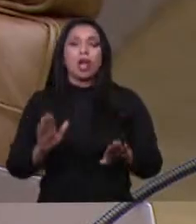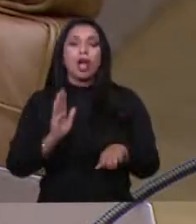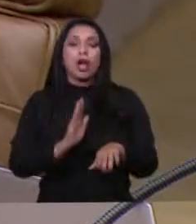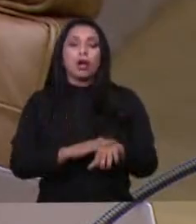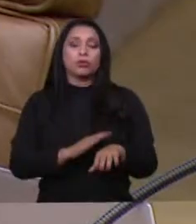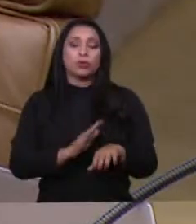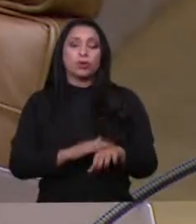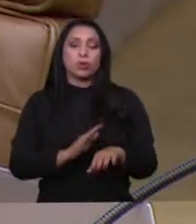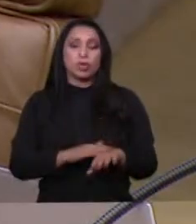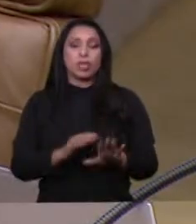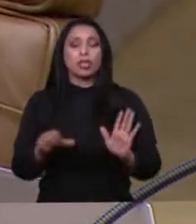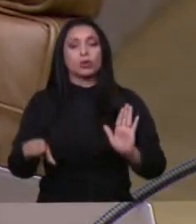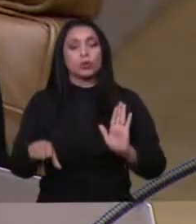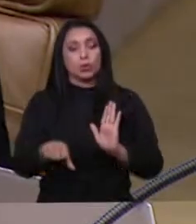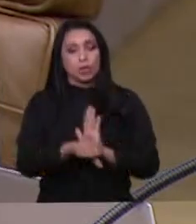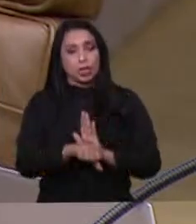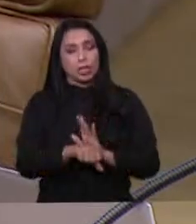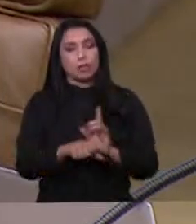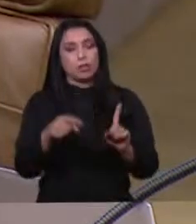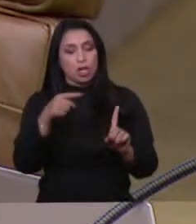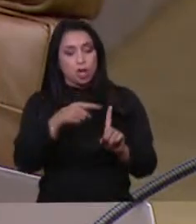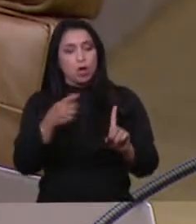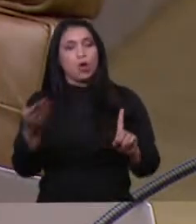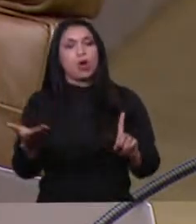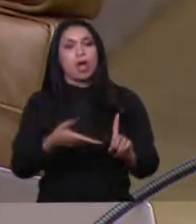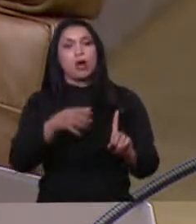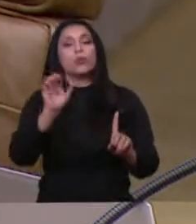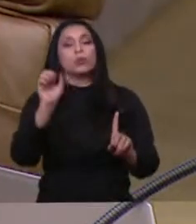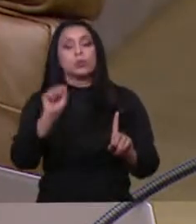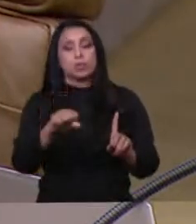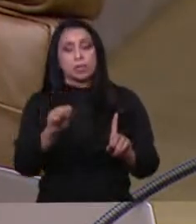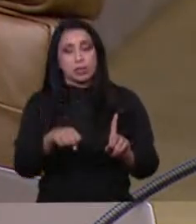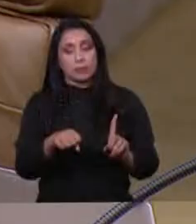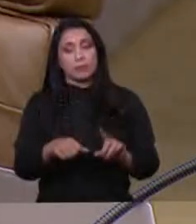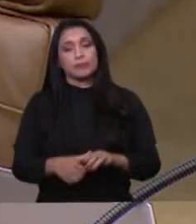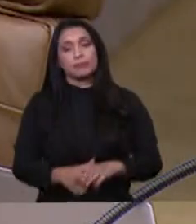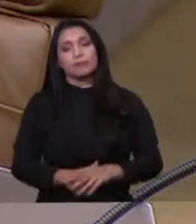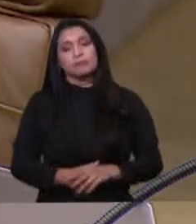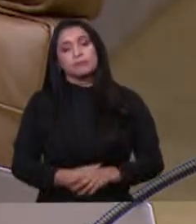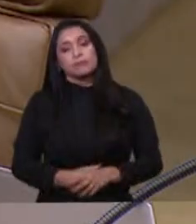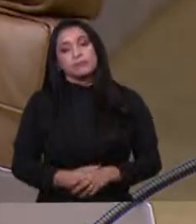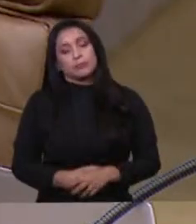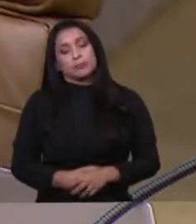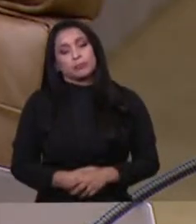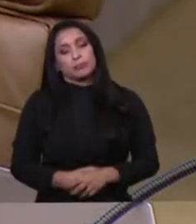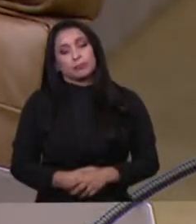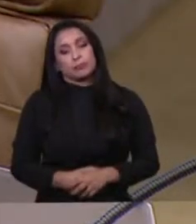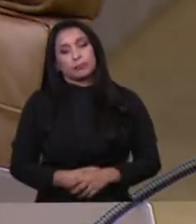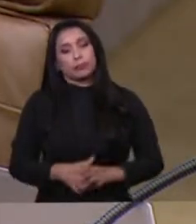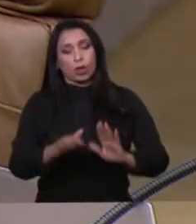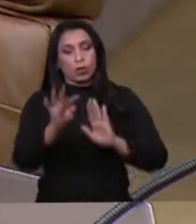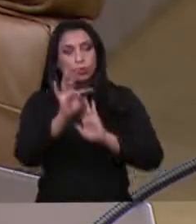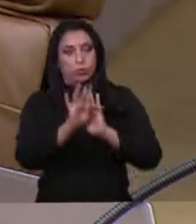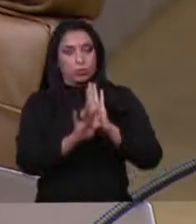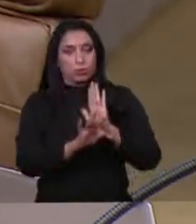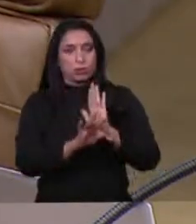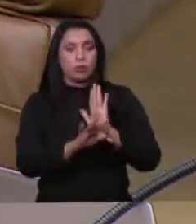a materialidade do crime pelo réu. Eu faço a transcrição em meu